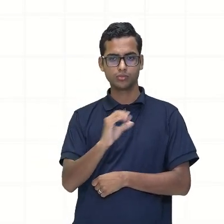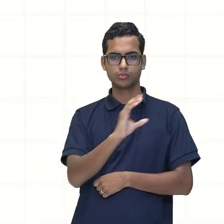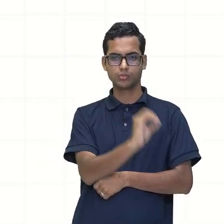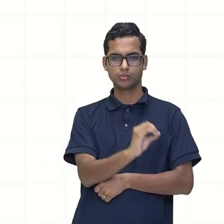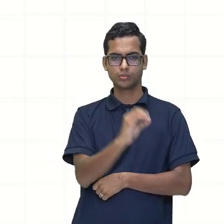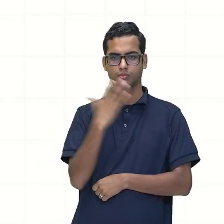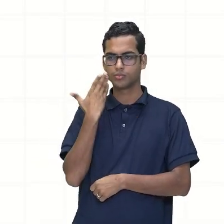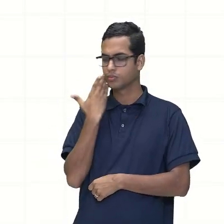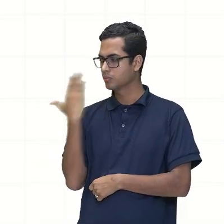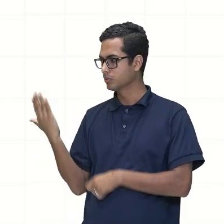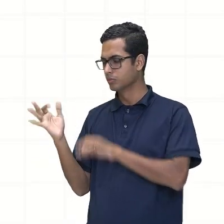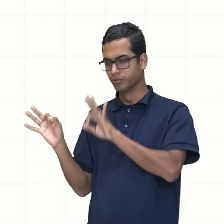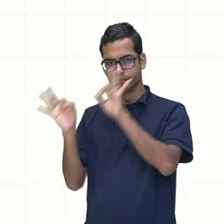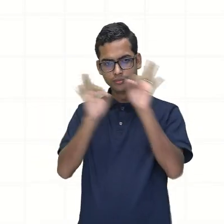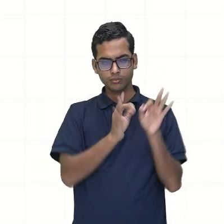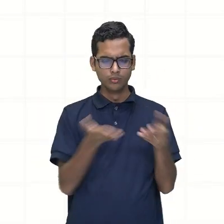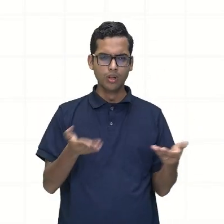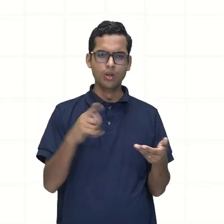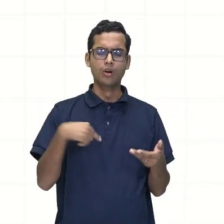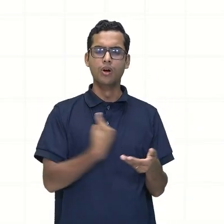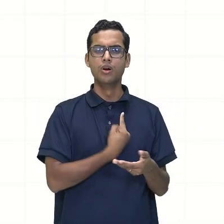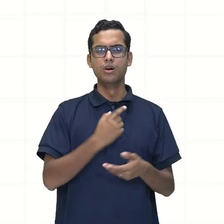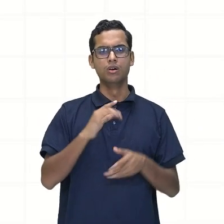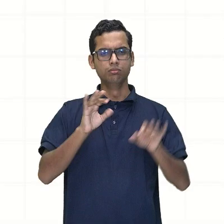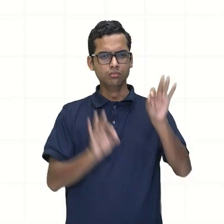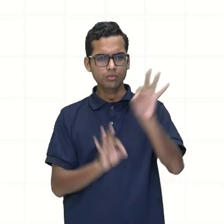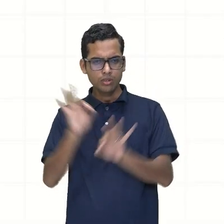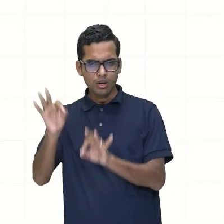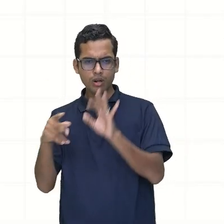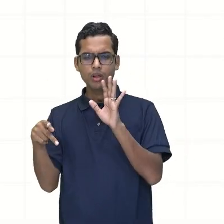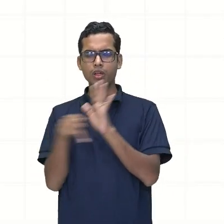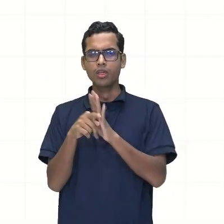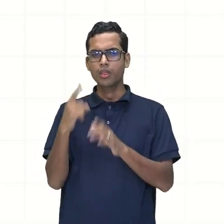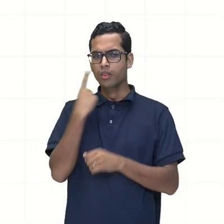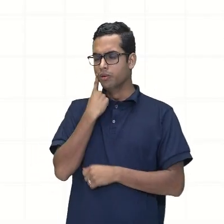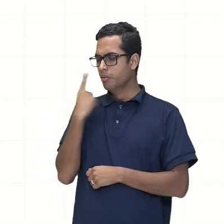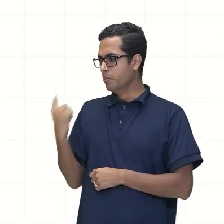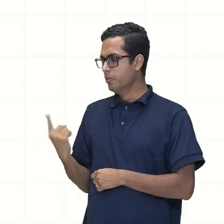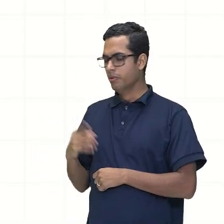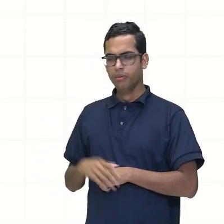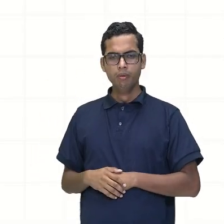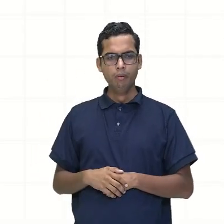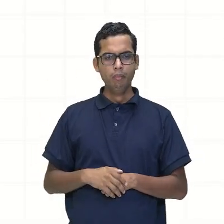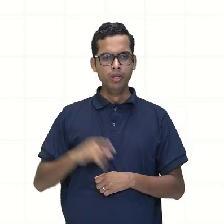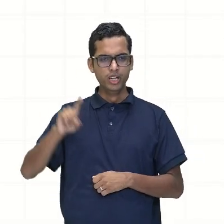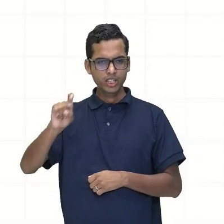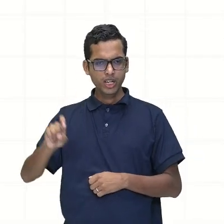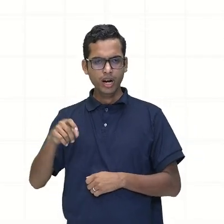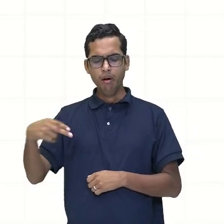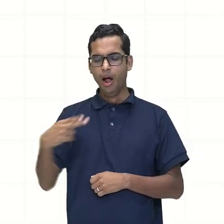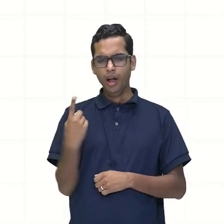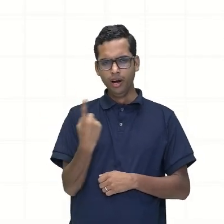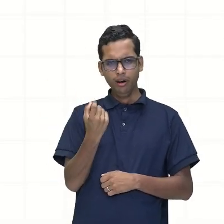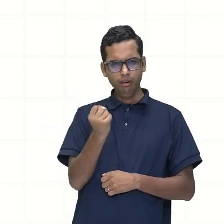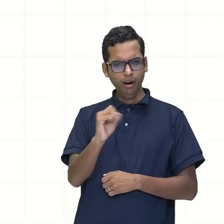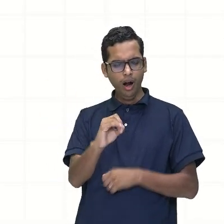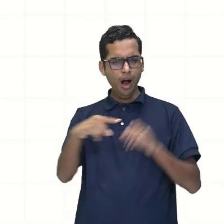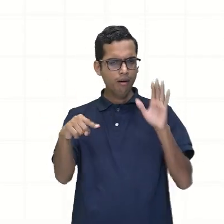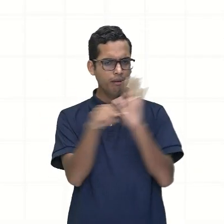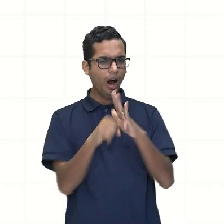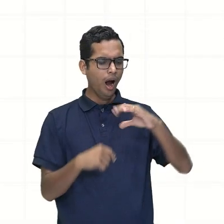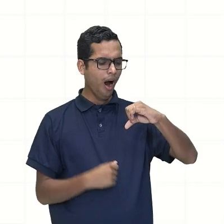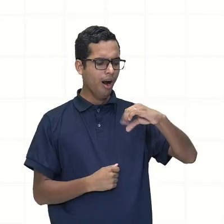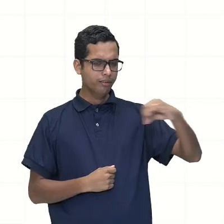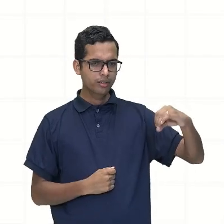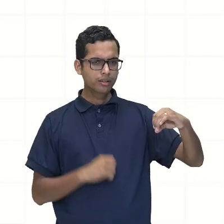180. E aí nós vamos ficar com x igual a 180 menos 90,